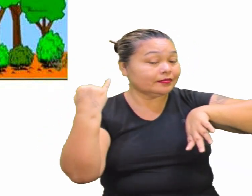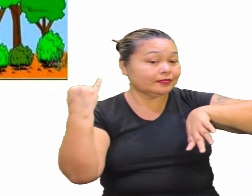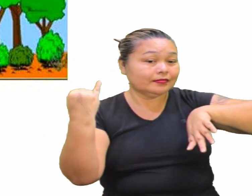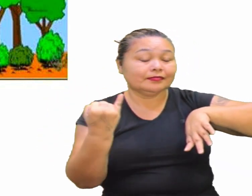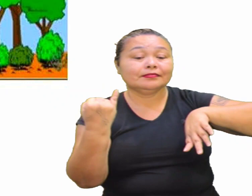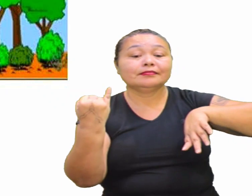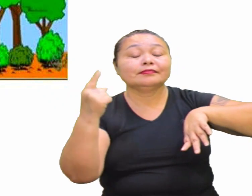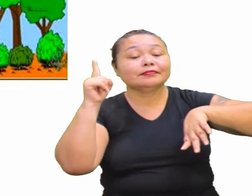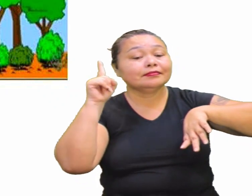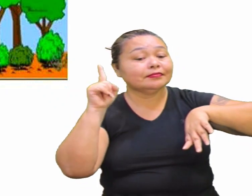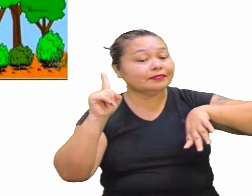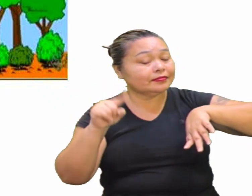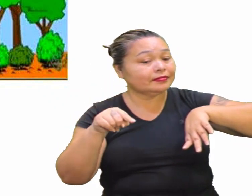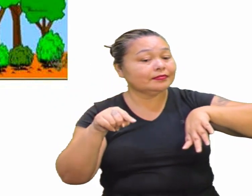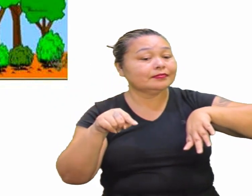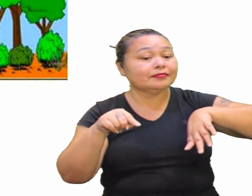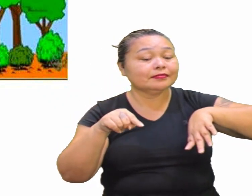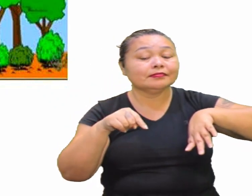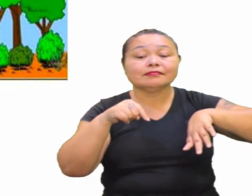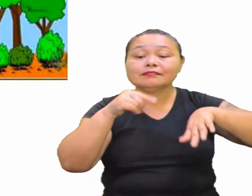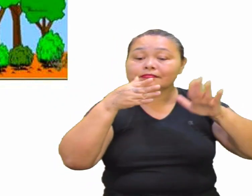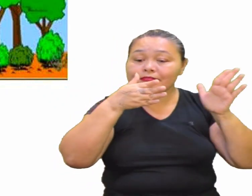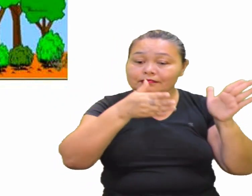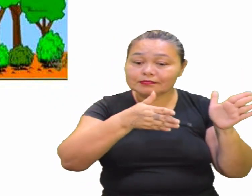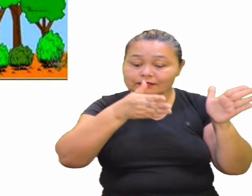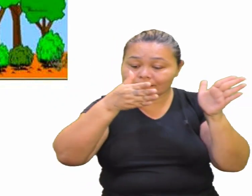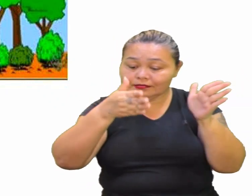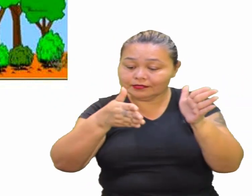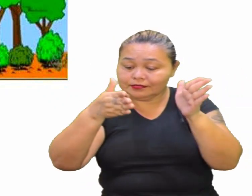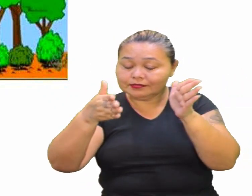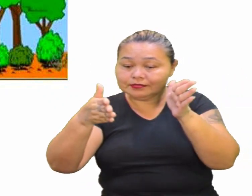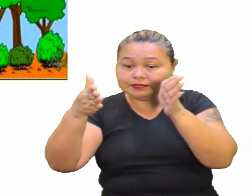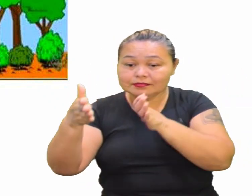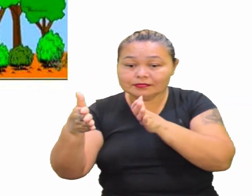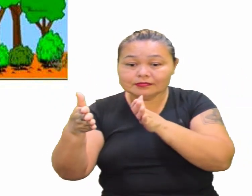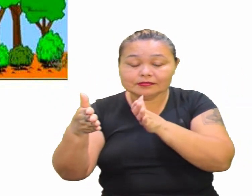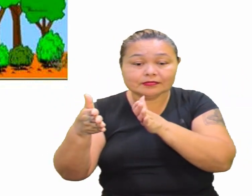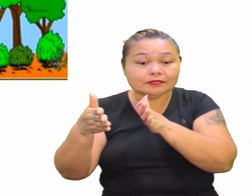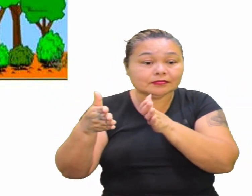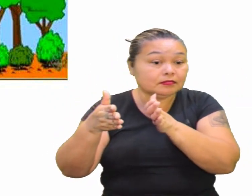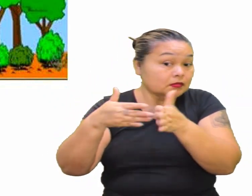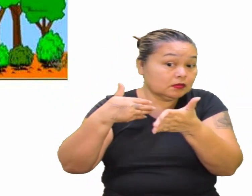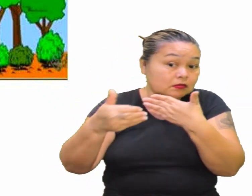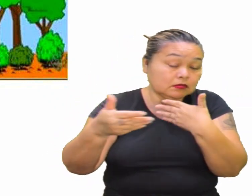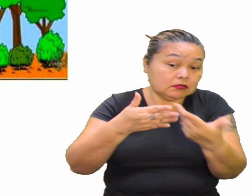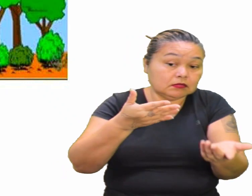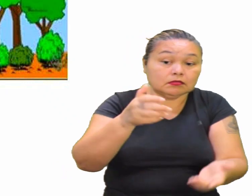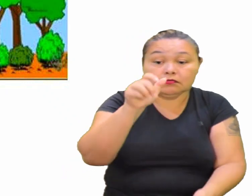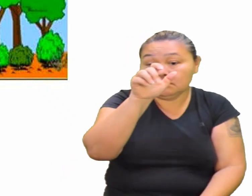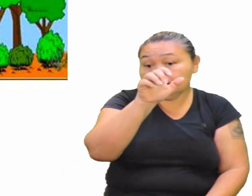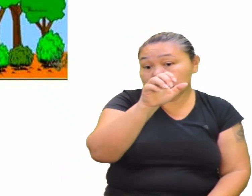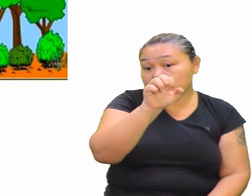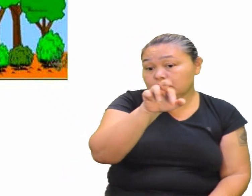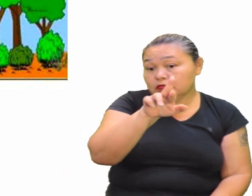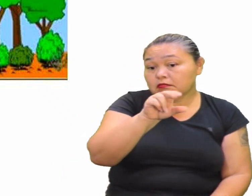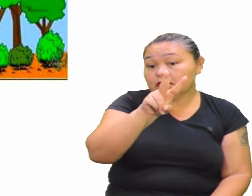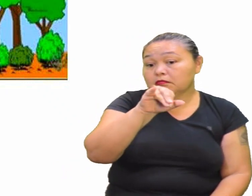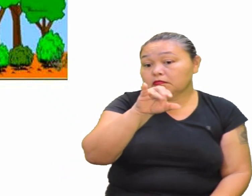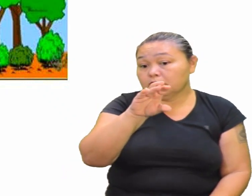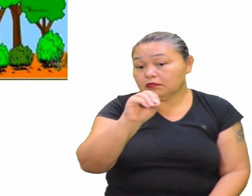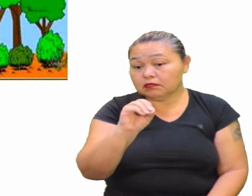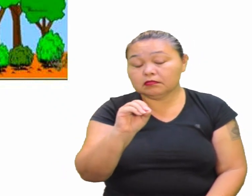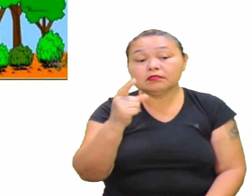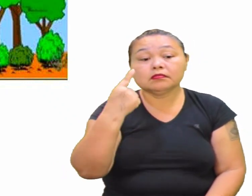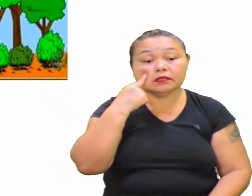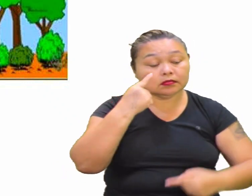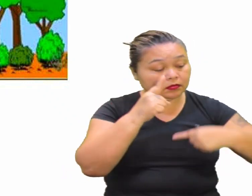importante são esses momentos na fase da vida de qualquer ser vivo. Aqui a gente está falando de sucessão ecológica